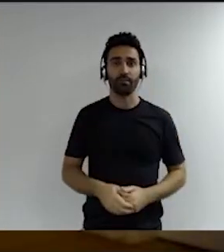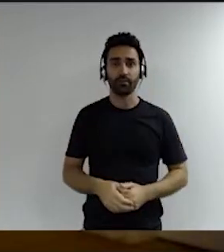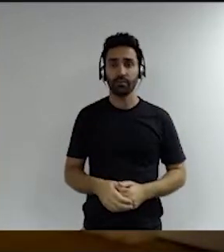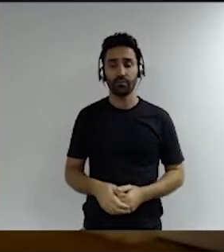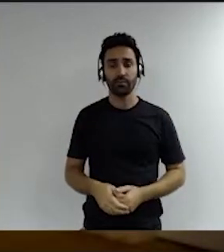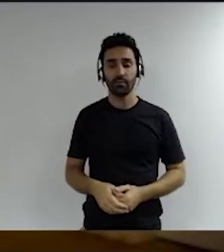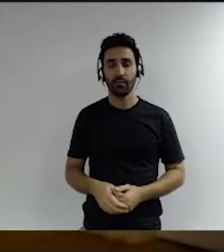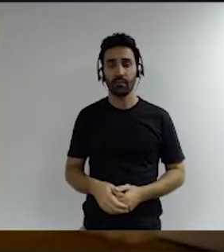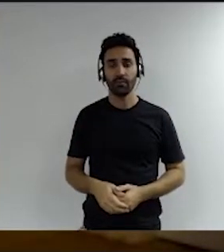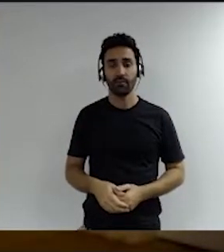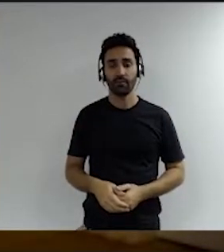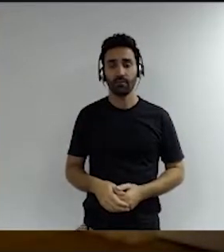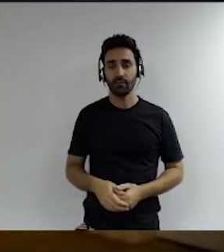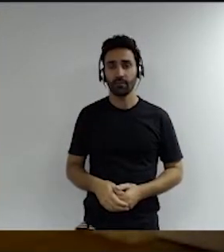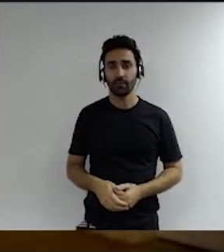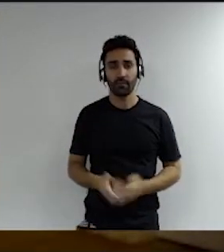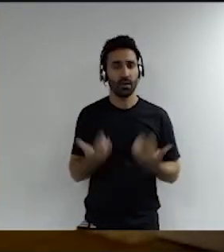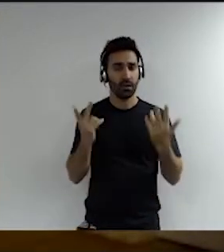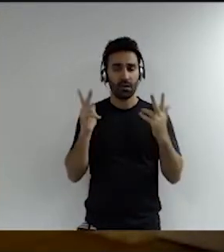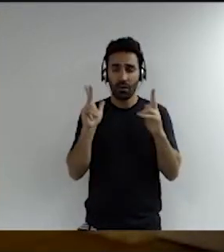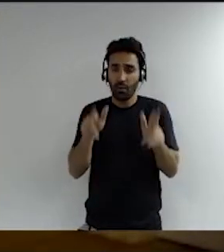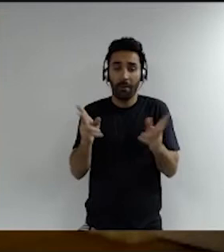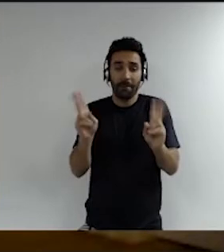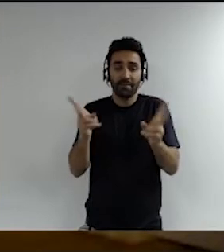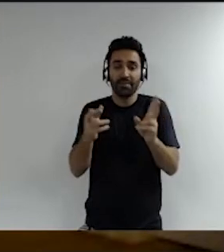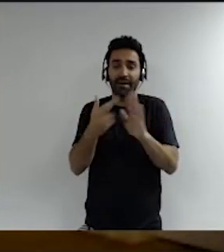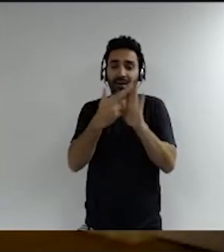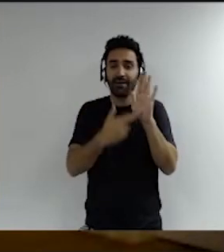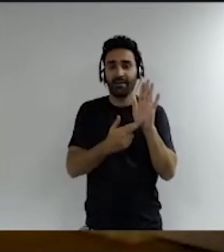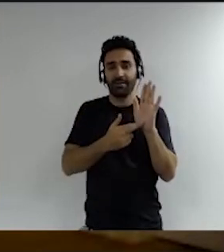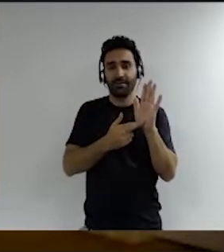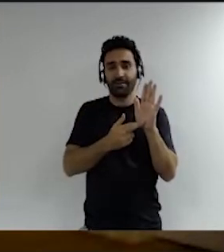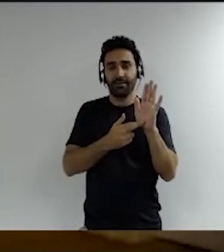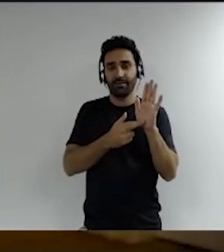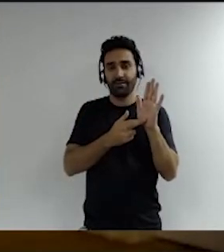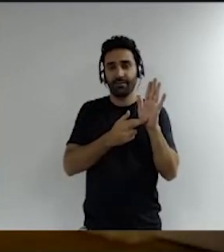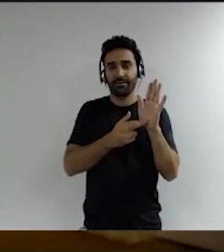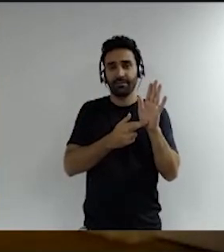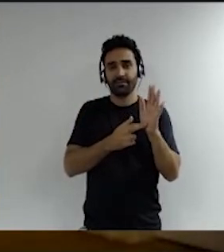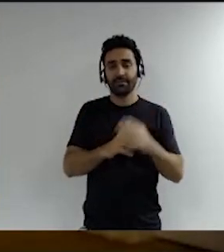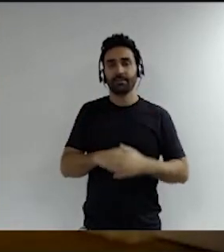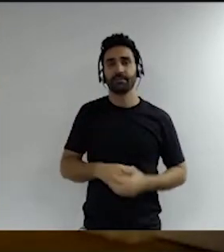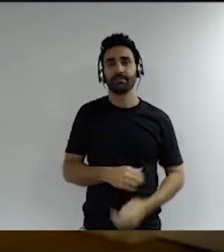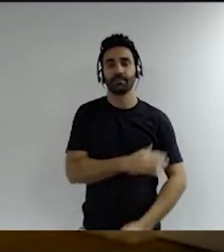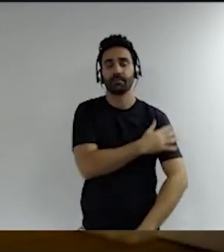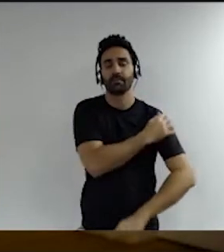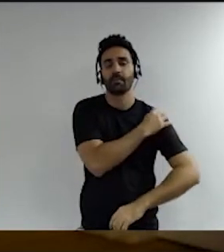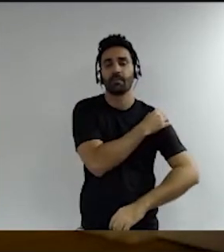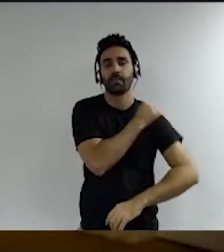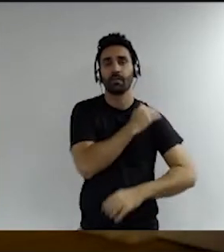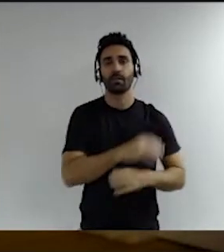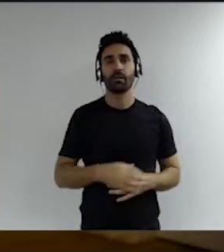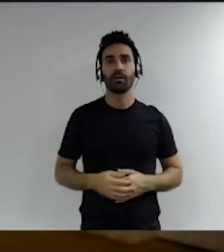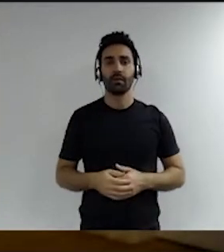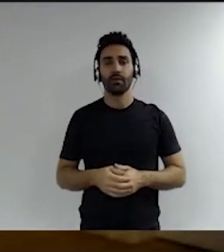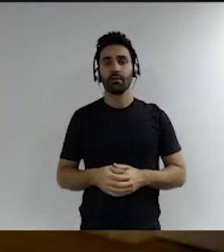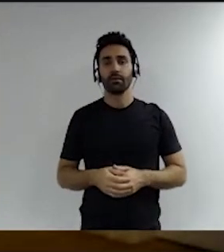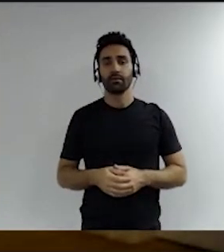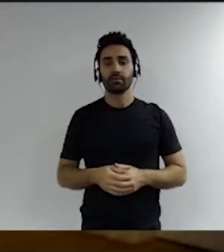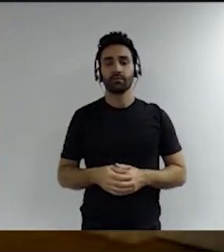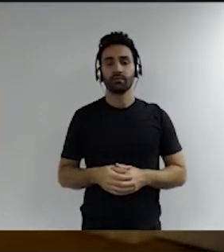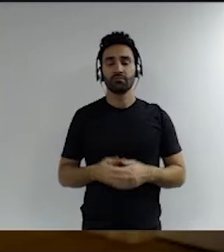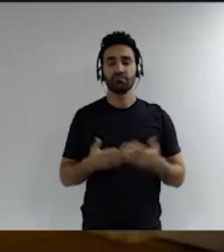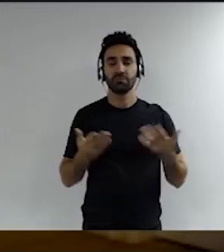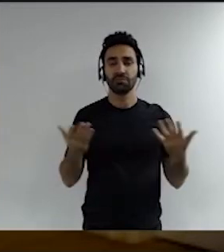Com as mesmas condições como se estivesse numa sessão presencial. Aí eu já não vejo